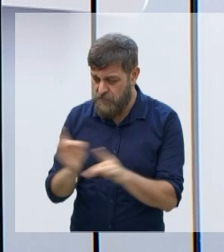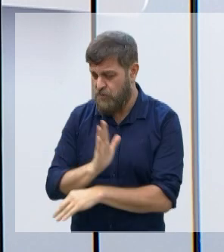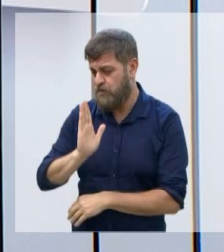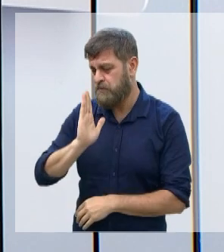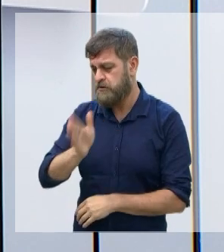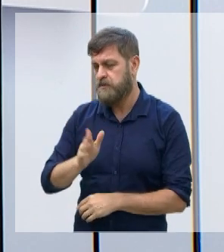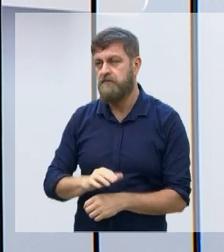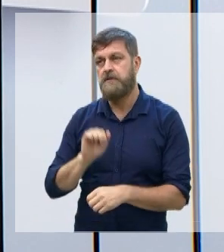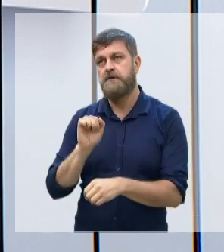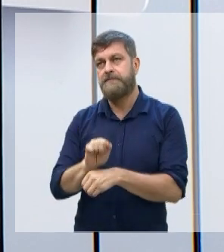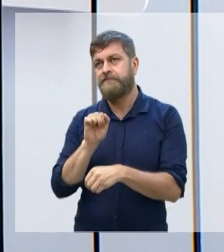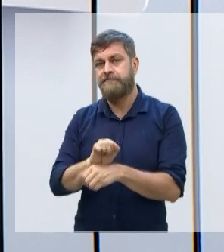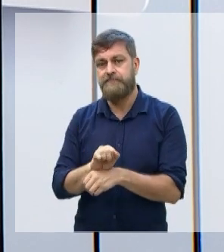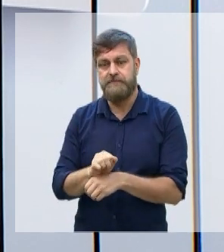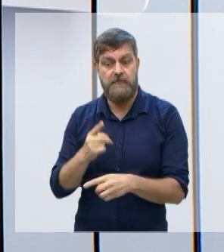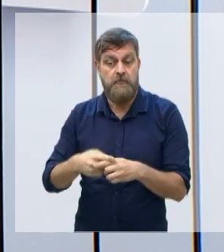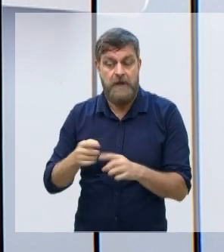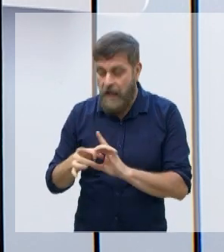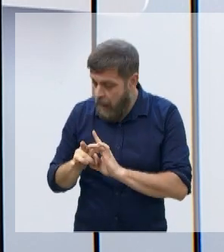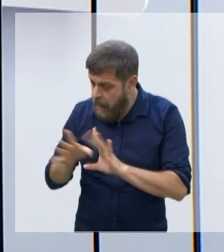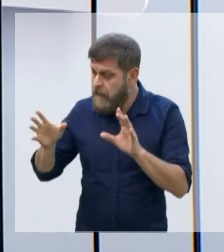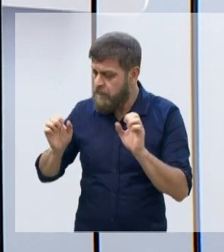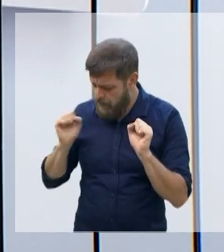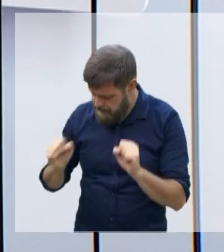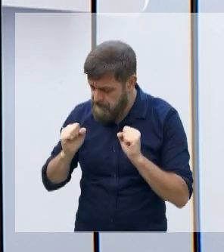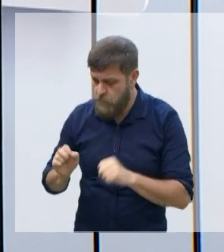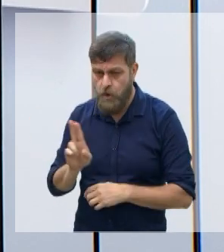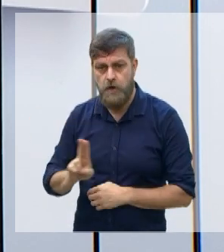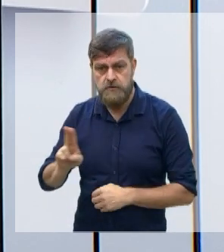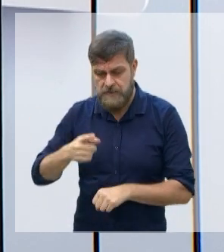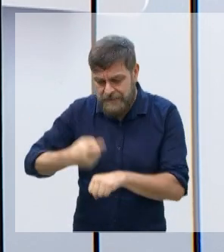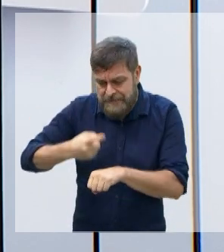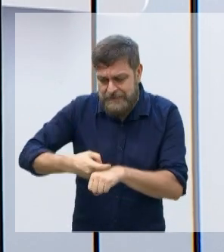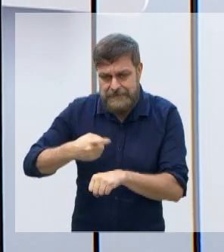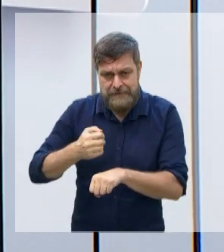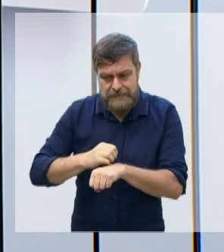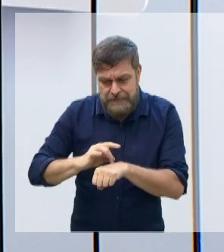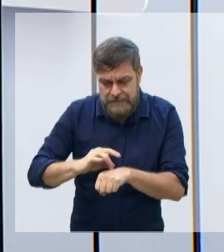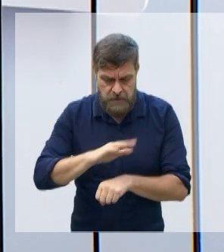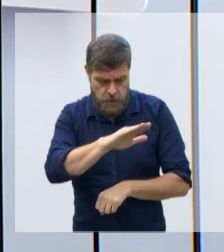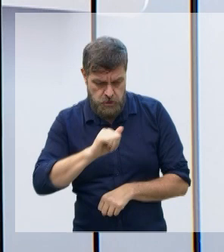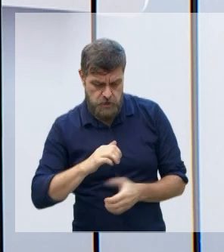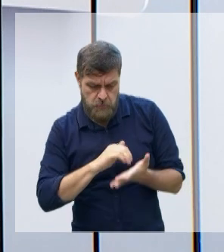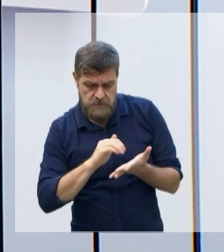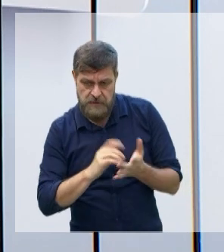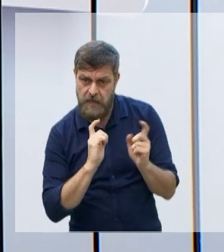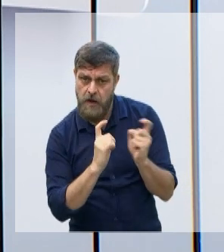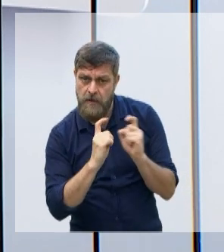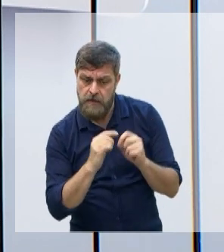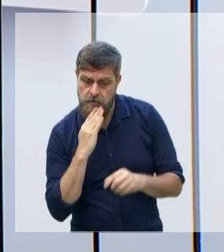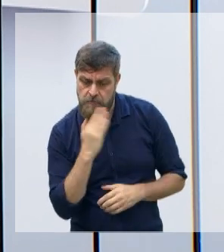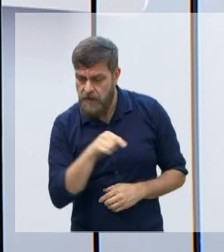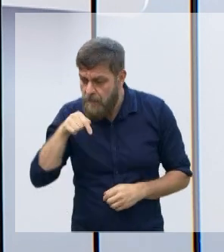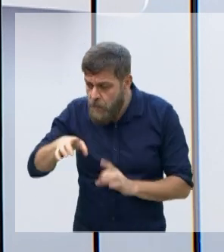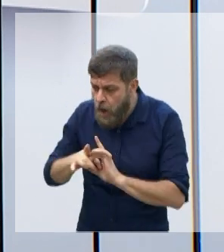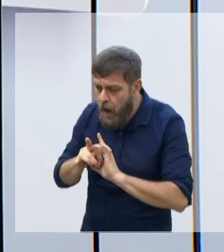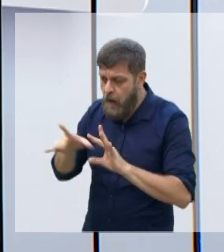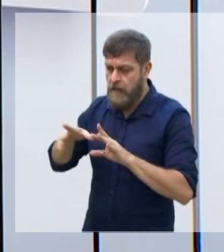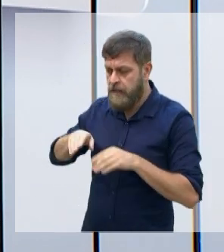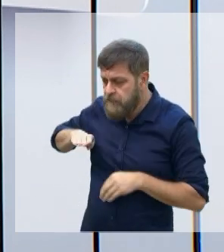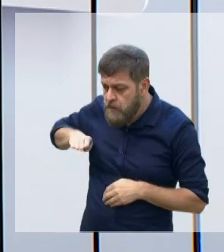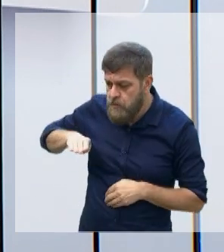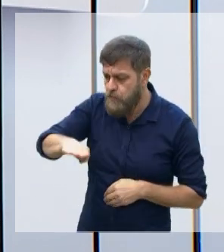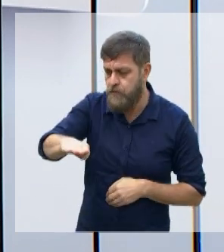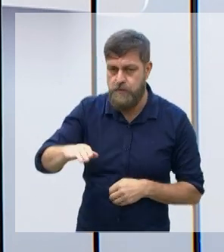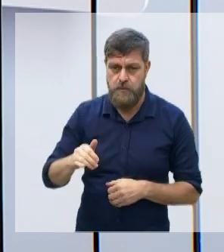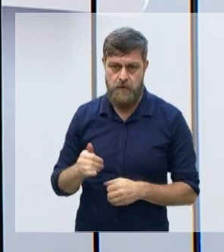concluídos a partir do pavimento rígido e nós solicitamos uma uma reunião com o secretário é que eles fossem liberados aqueles trecho